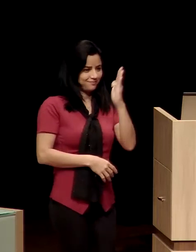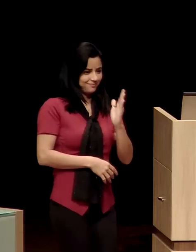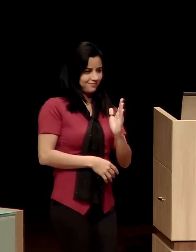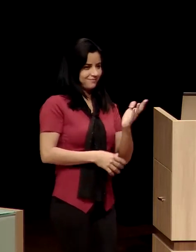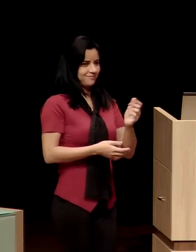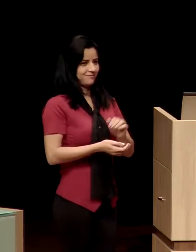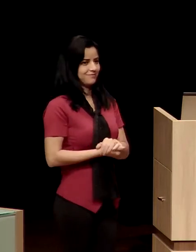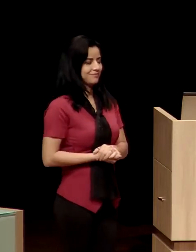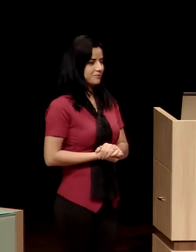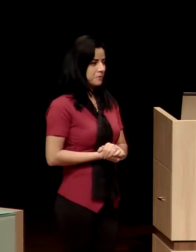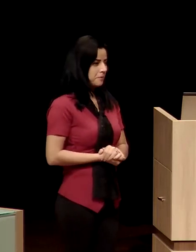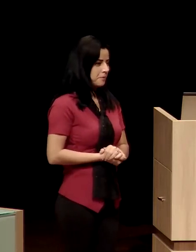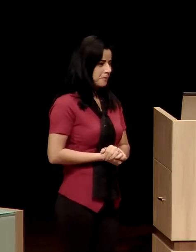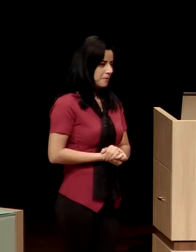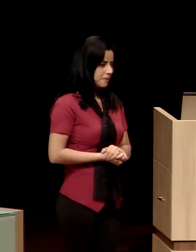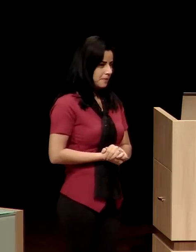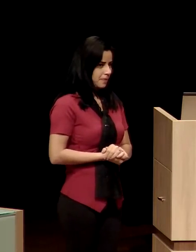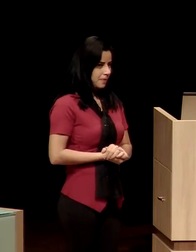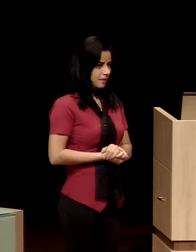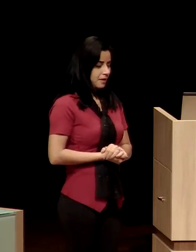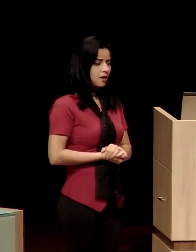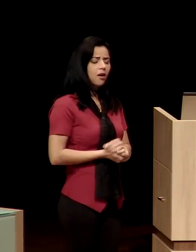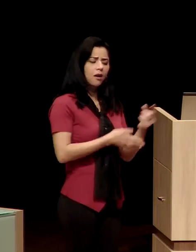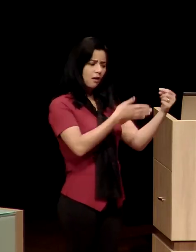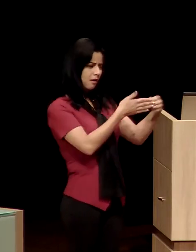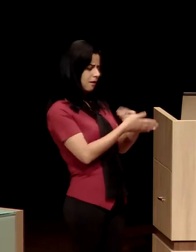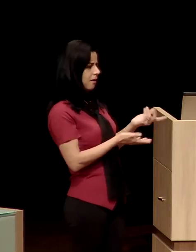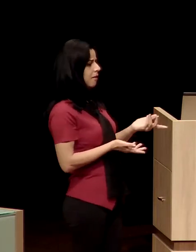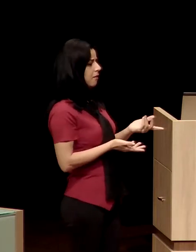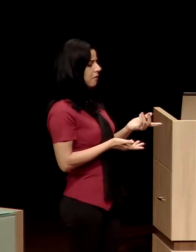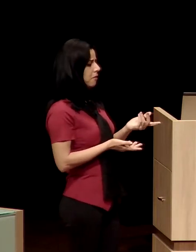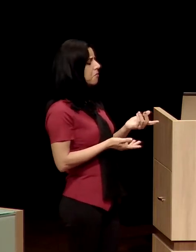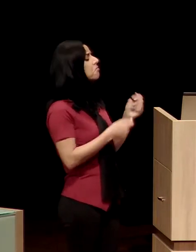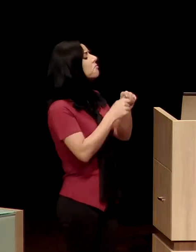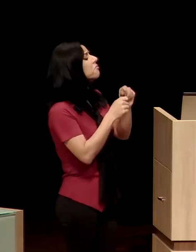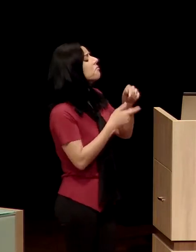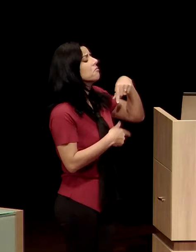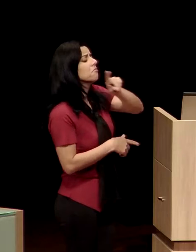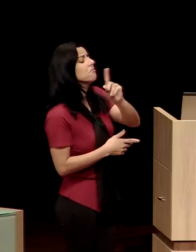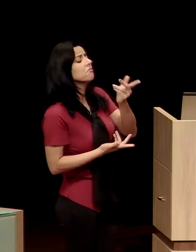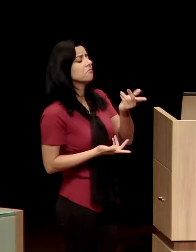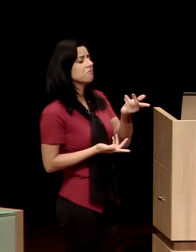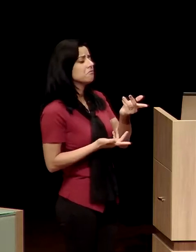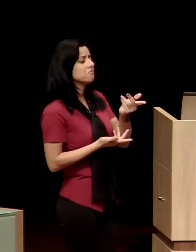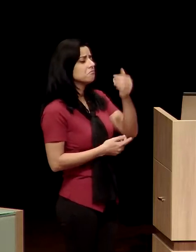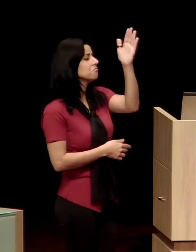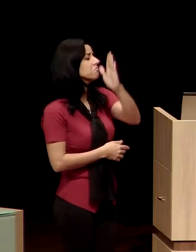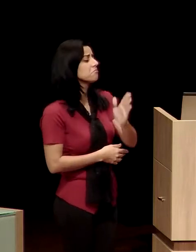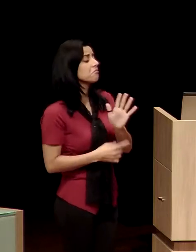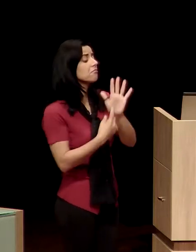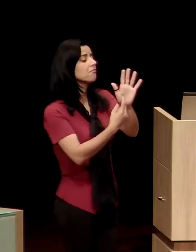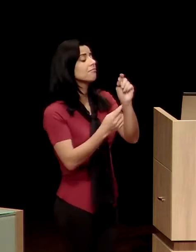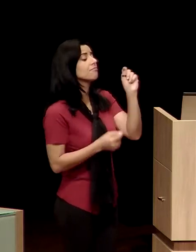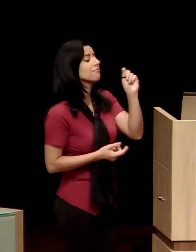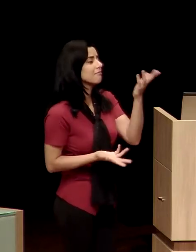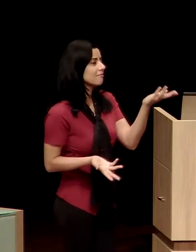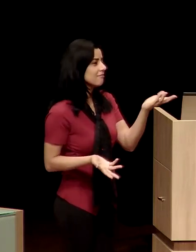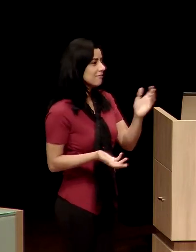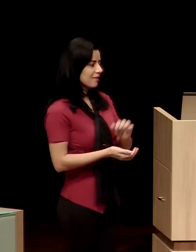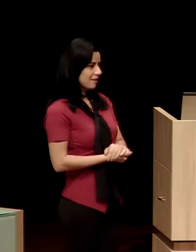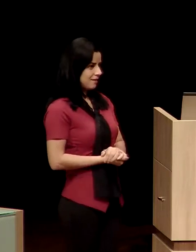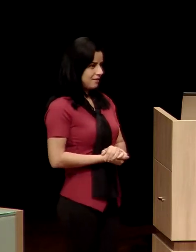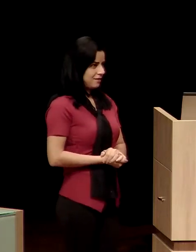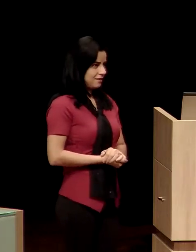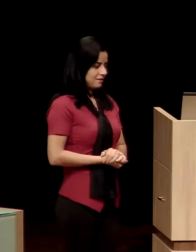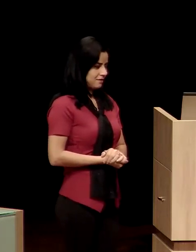what I am going to say. Ele me perguntou o que eu iria fazer lá, o que eu iria apresentar lá. I said that I am going